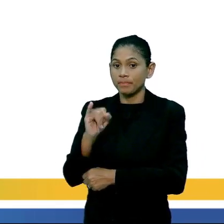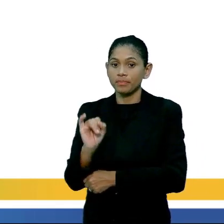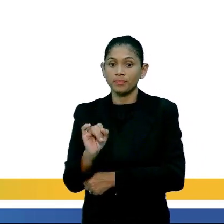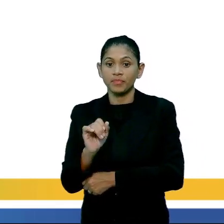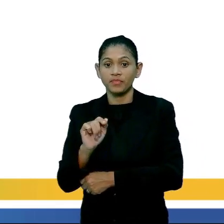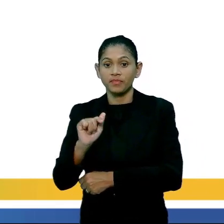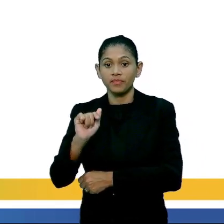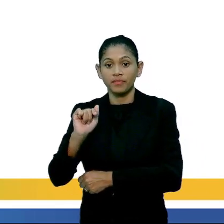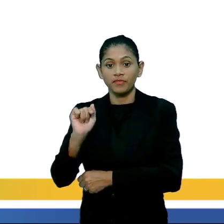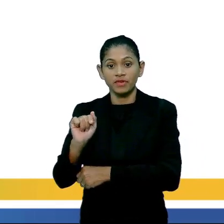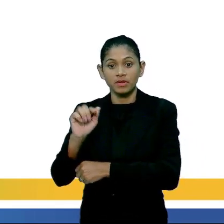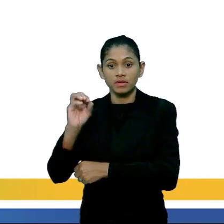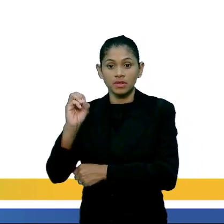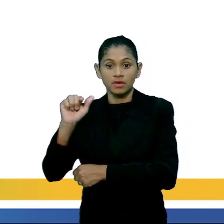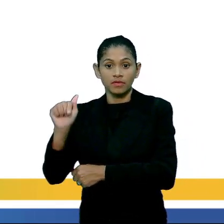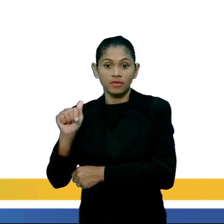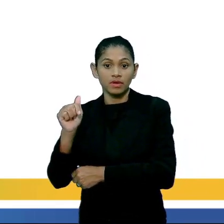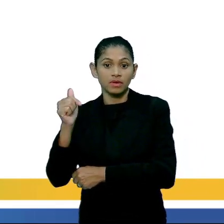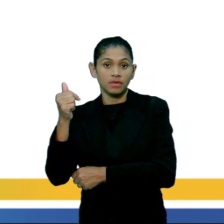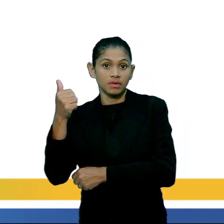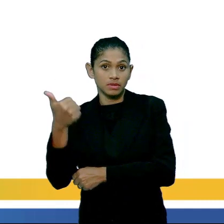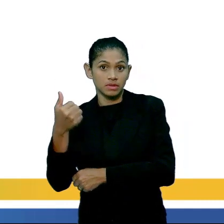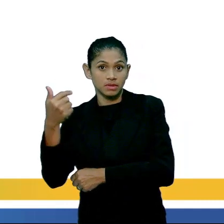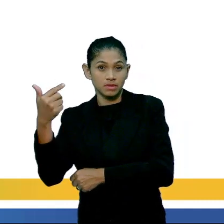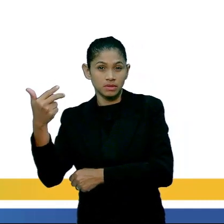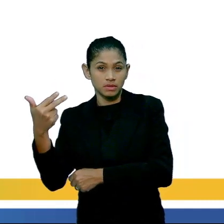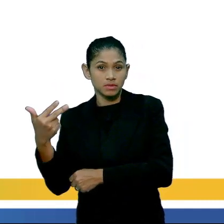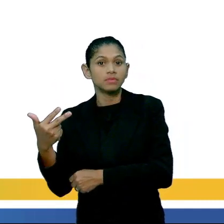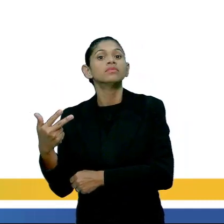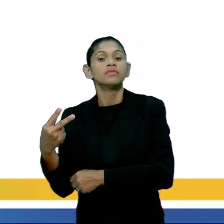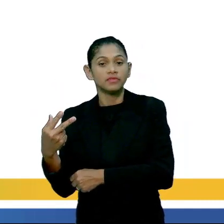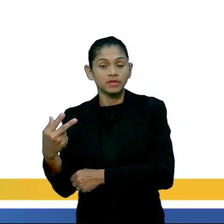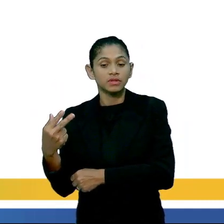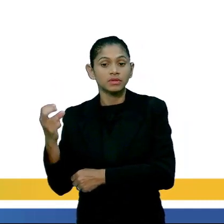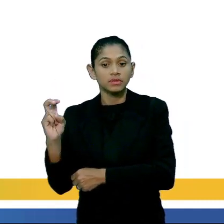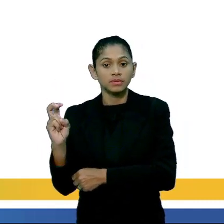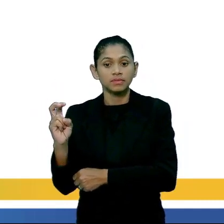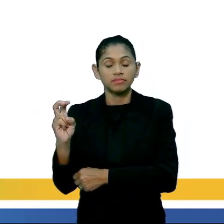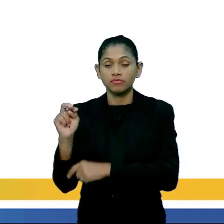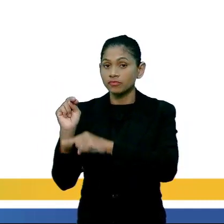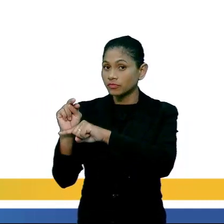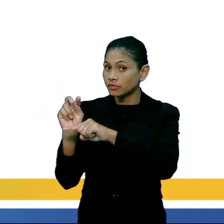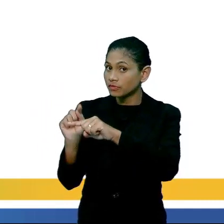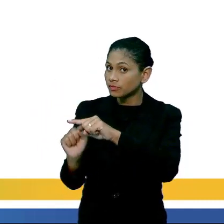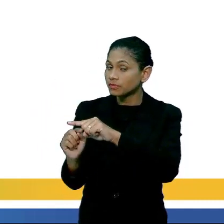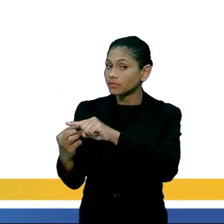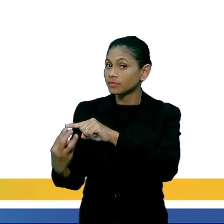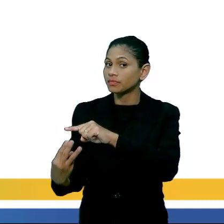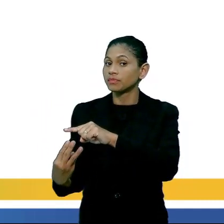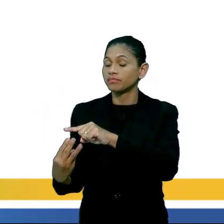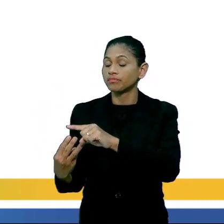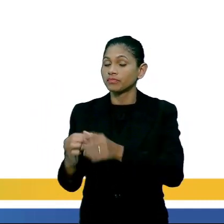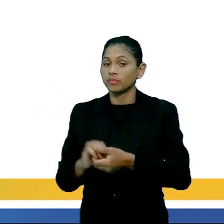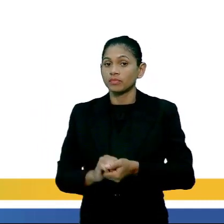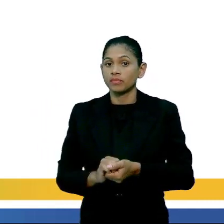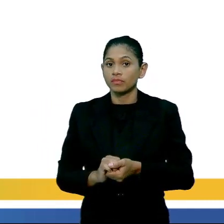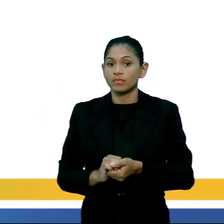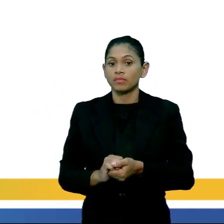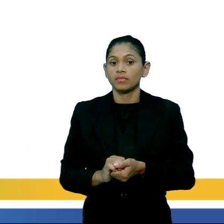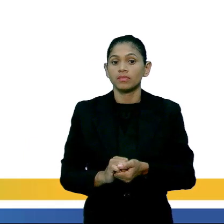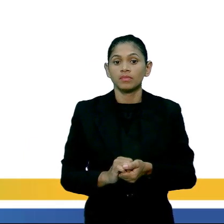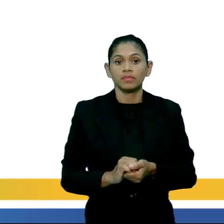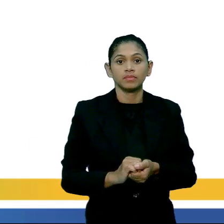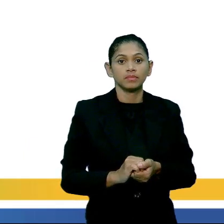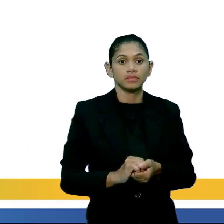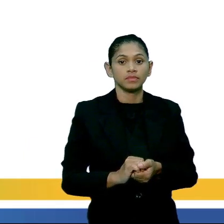0,125 sobre 3. Pessoal, o diâmetro dessa esfera é 1 centímetro e